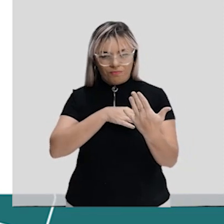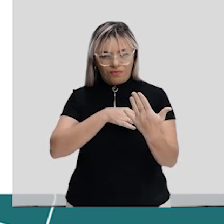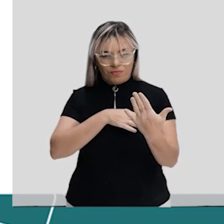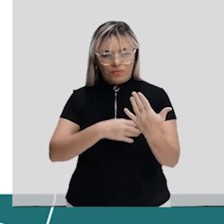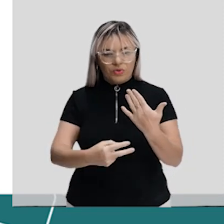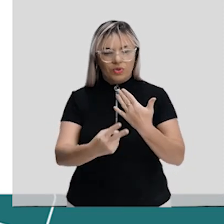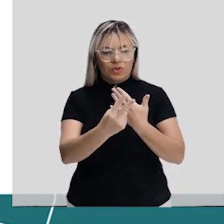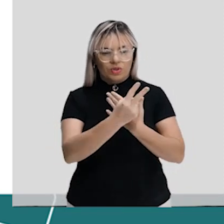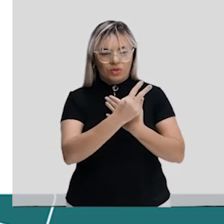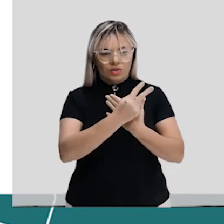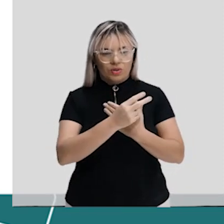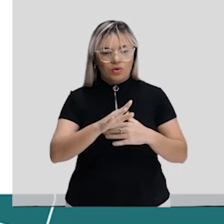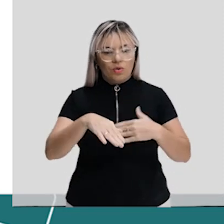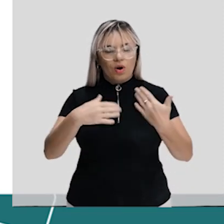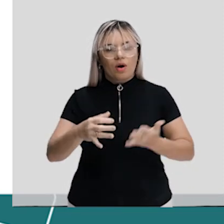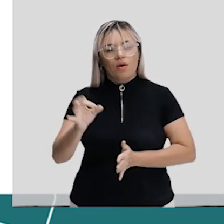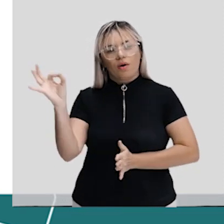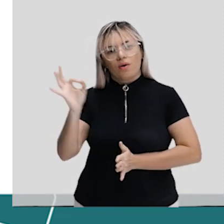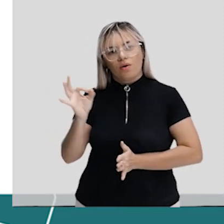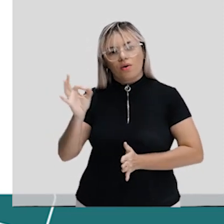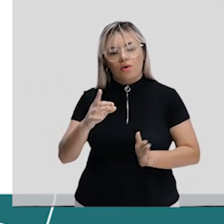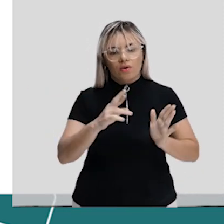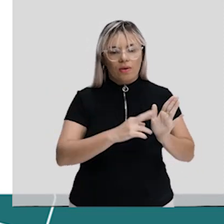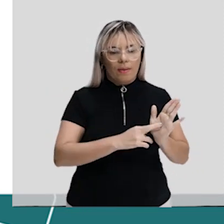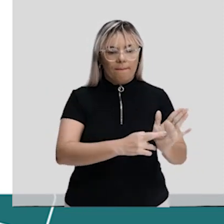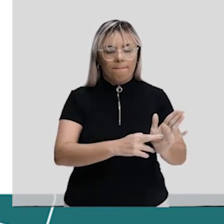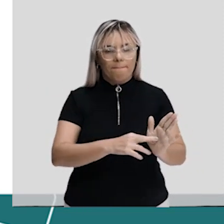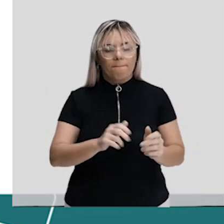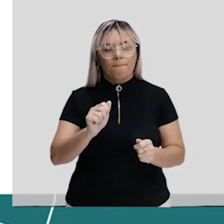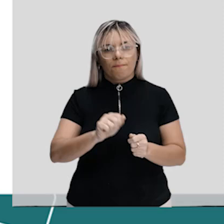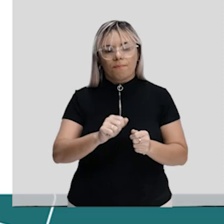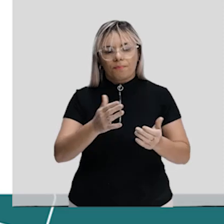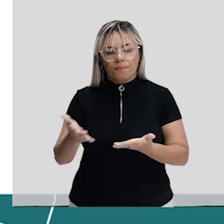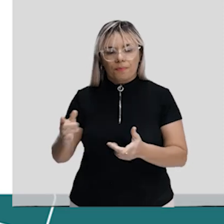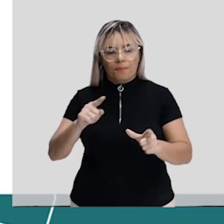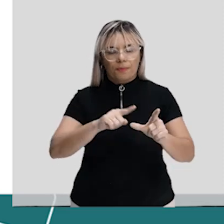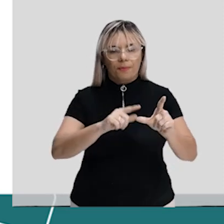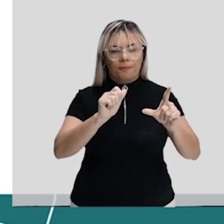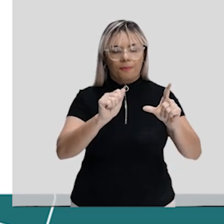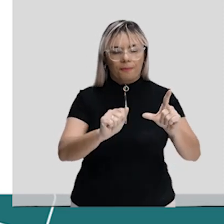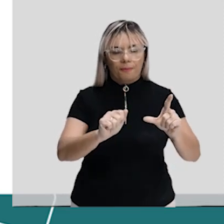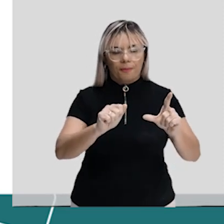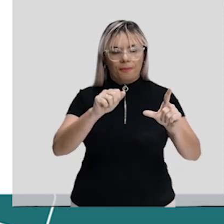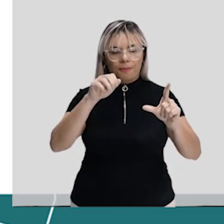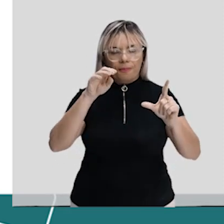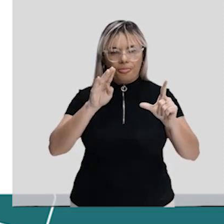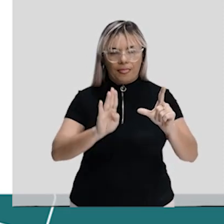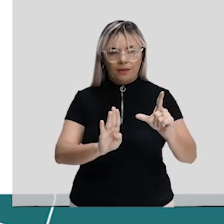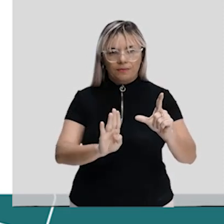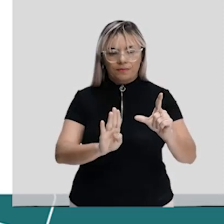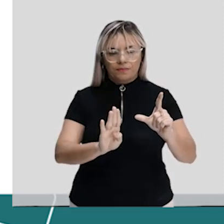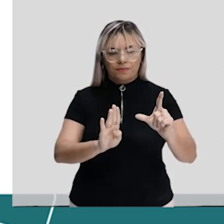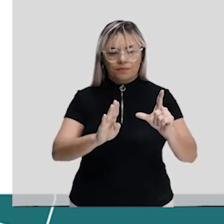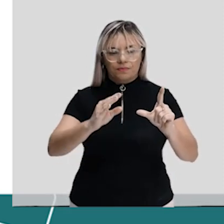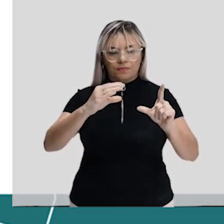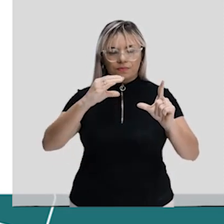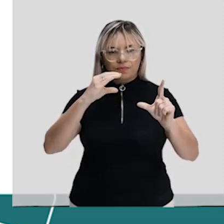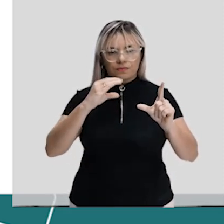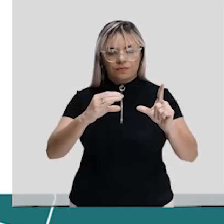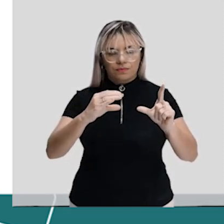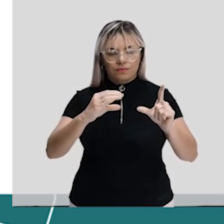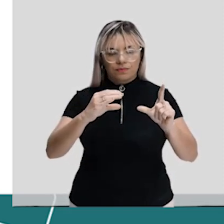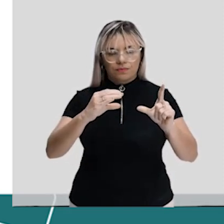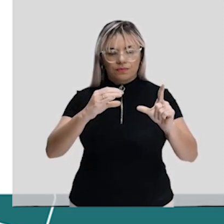valor percentual que faz essa representação? Letra A, 80%, letra B, 8%, letra